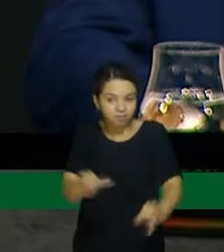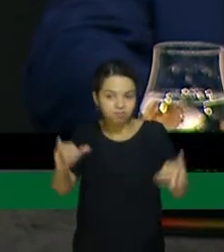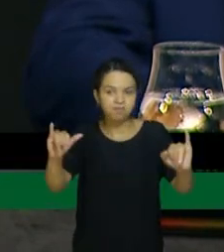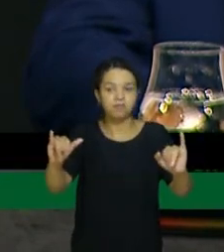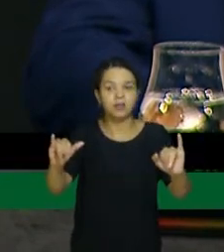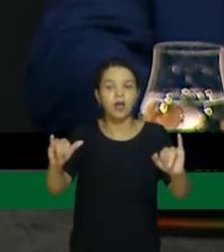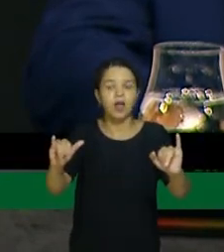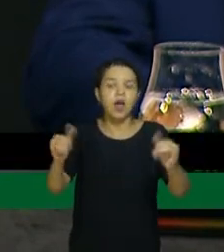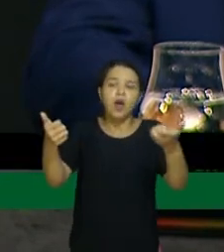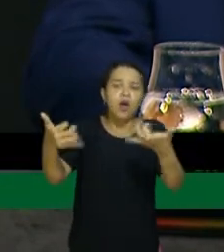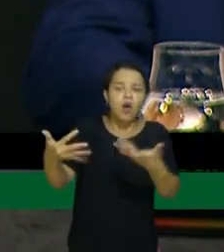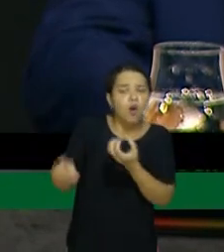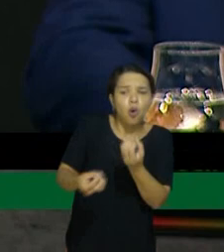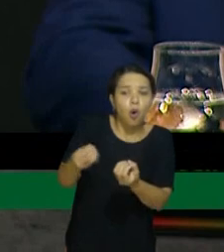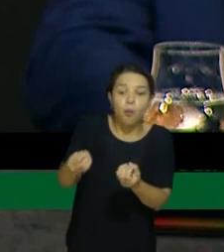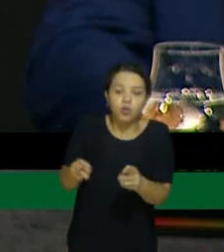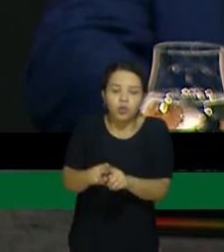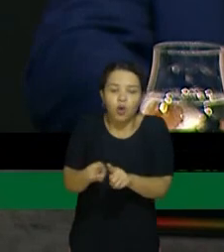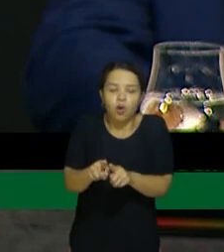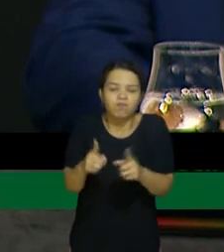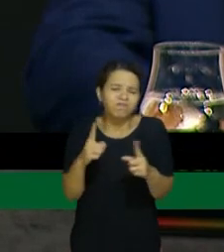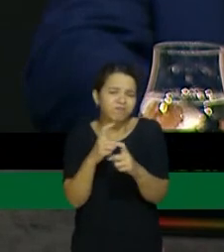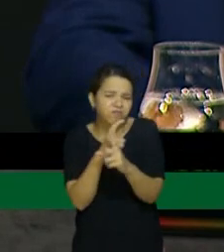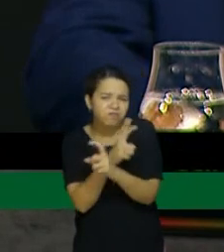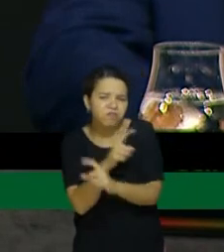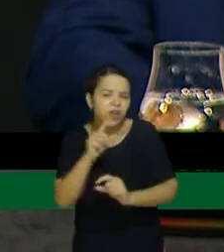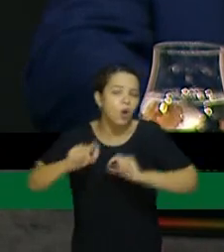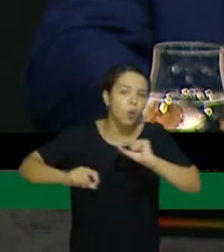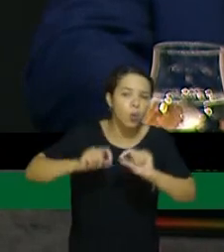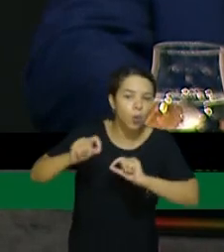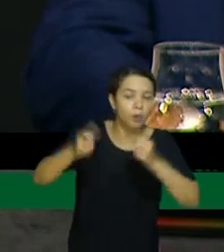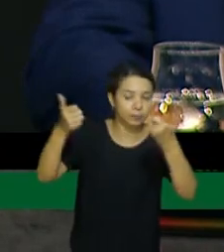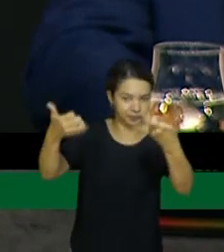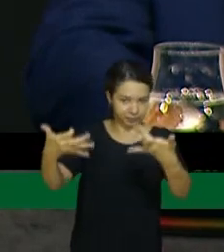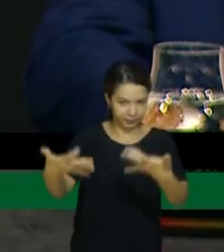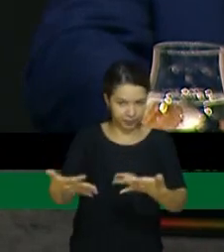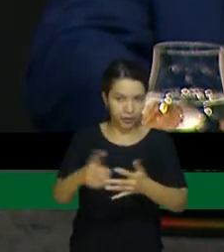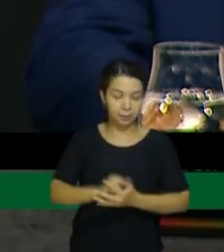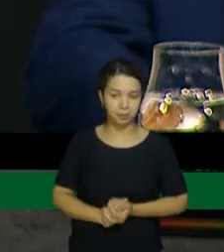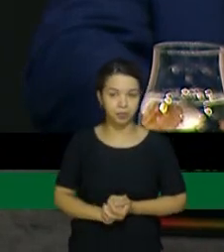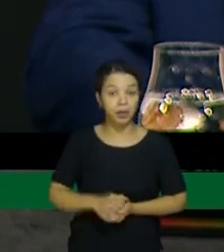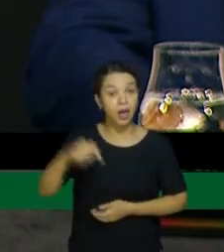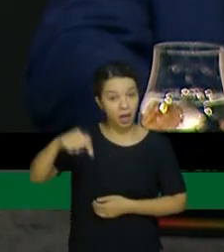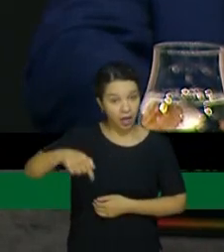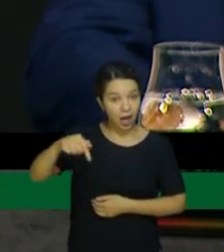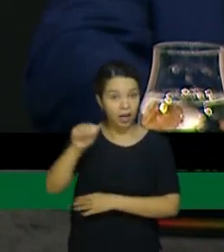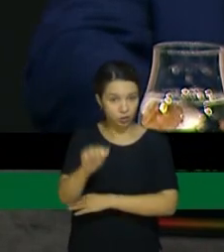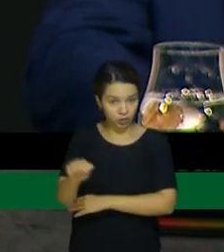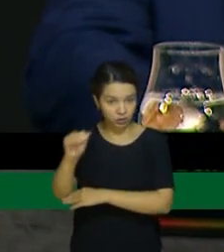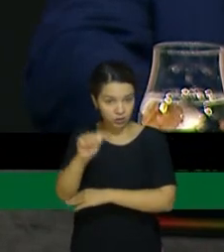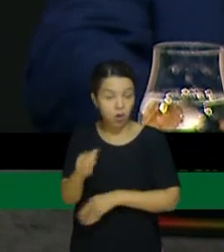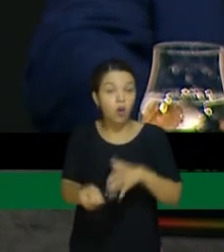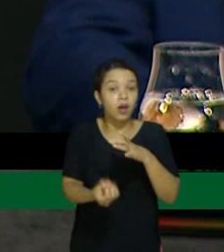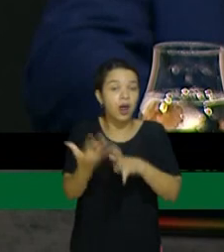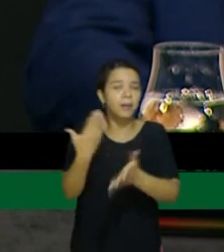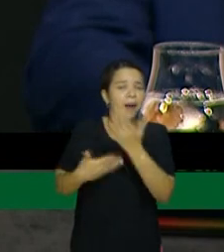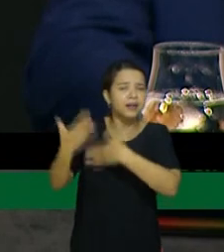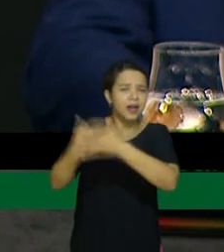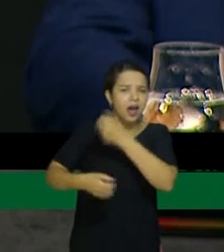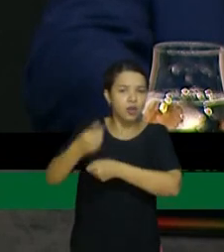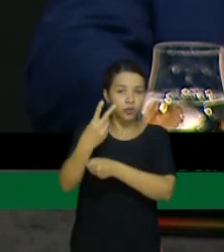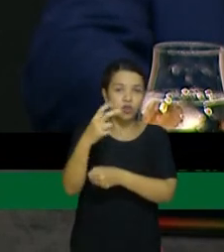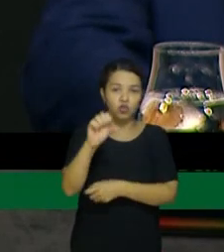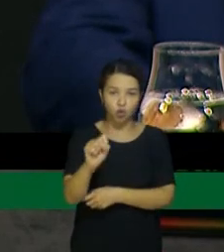dificuldades que as entidades aqui passam certo a Bluff ela foi criada em 28 de Maio de